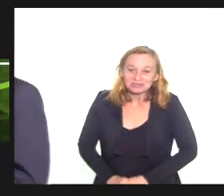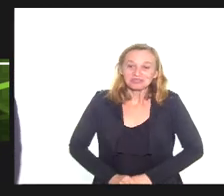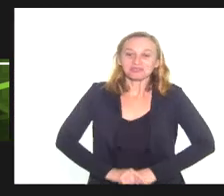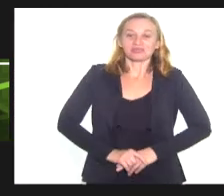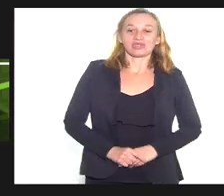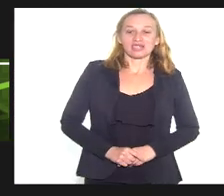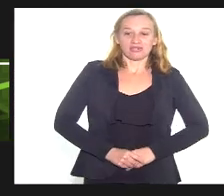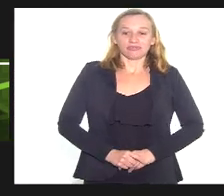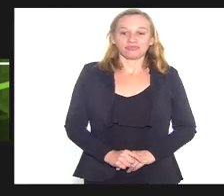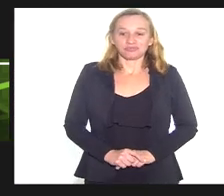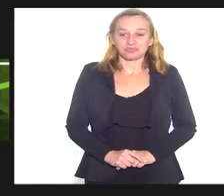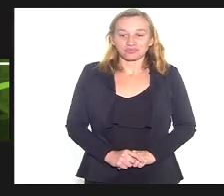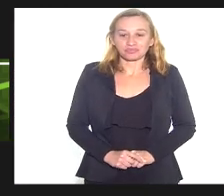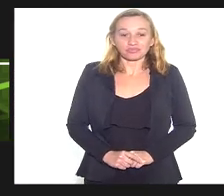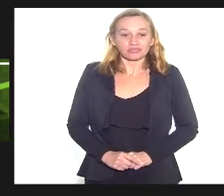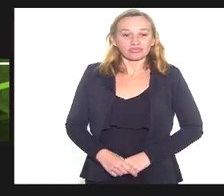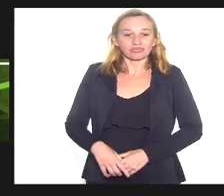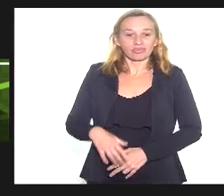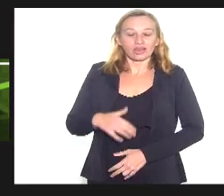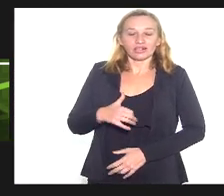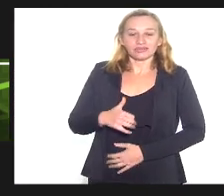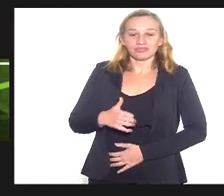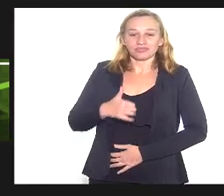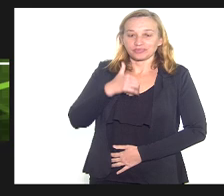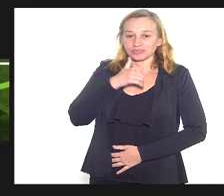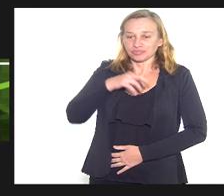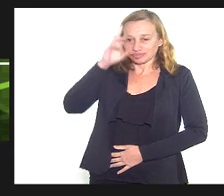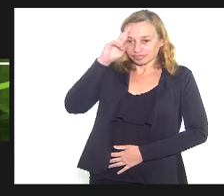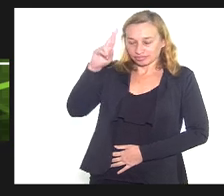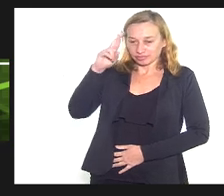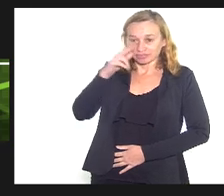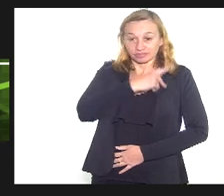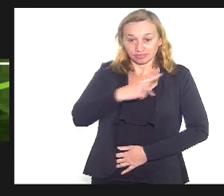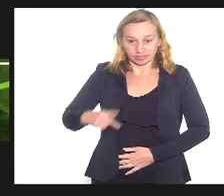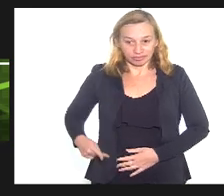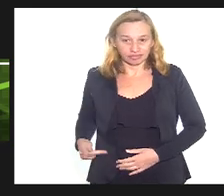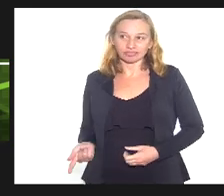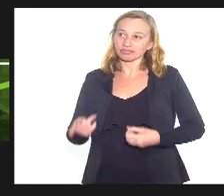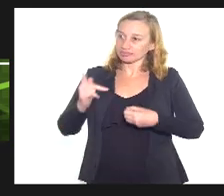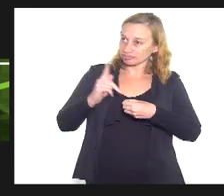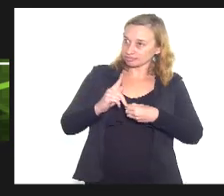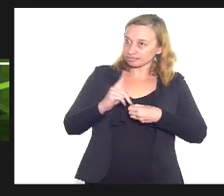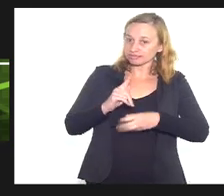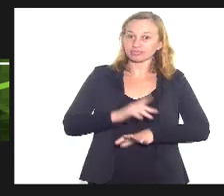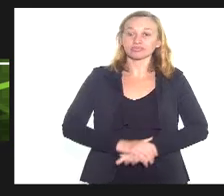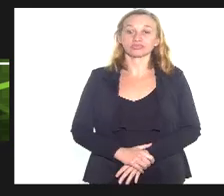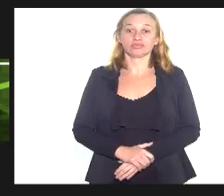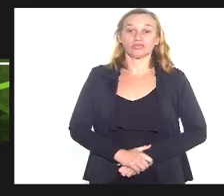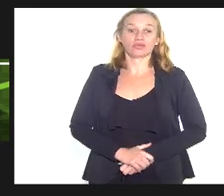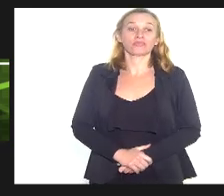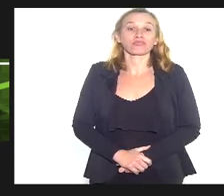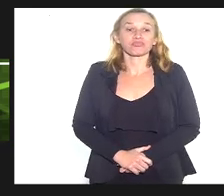senhora foi presidente da Agência Nacional de Petróleo, e seu esforço,